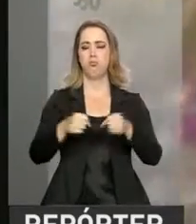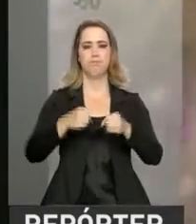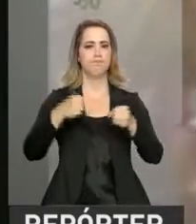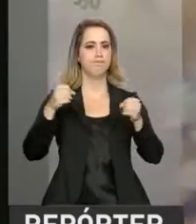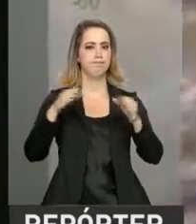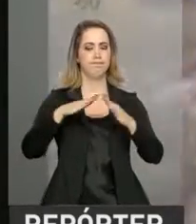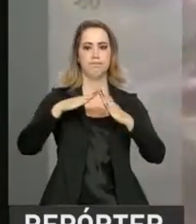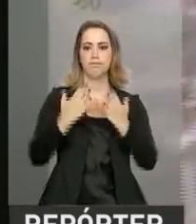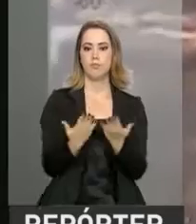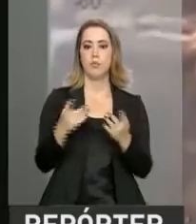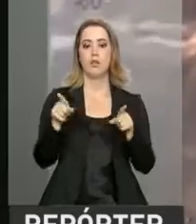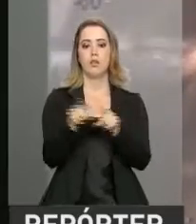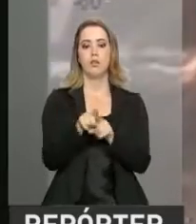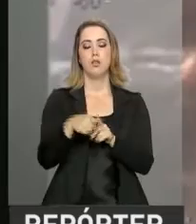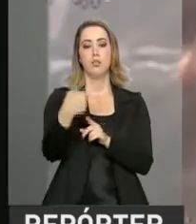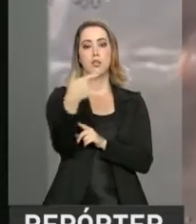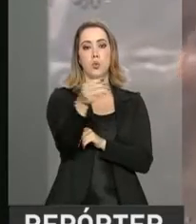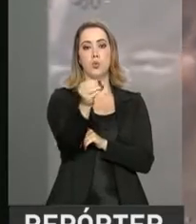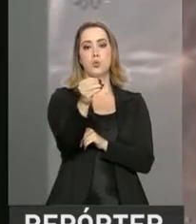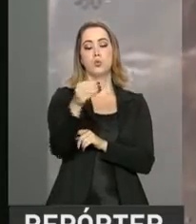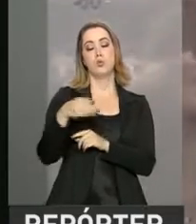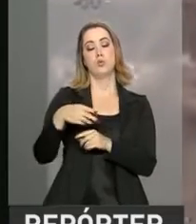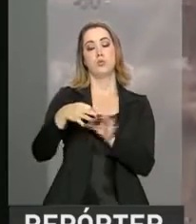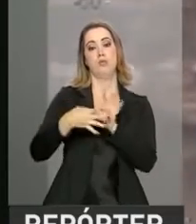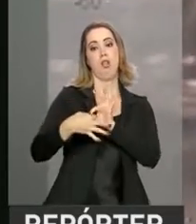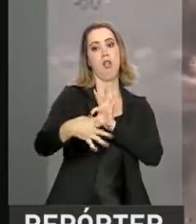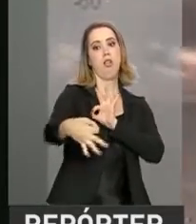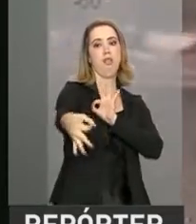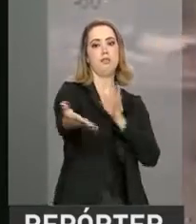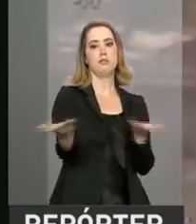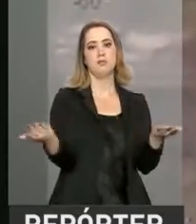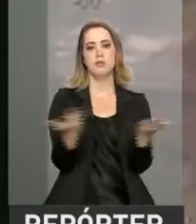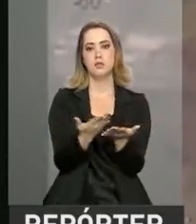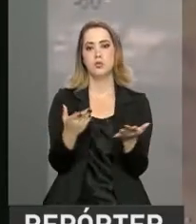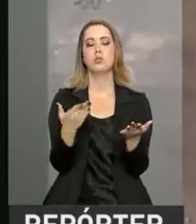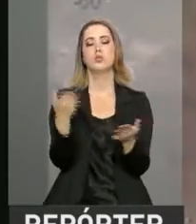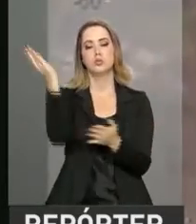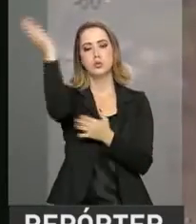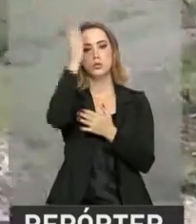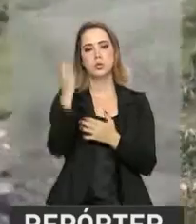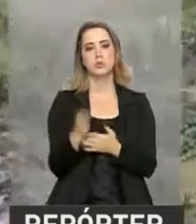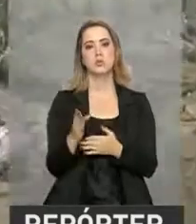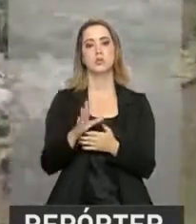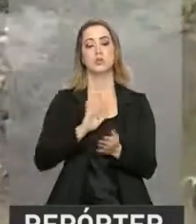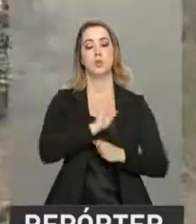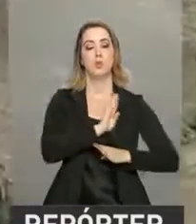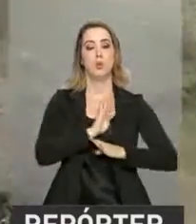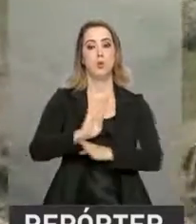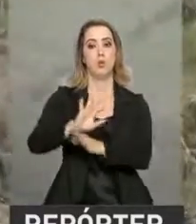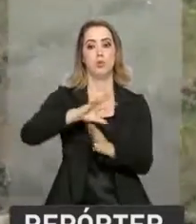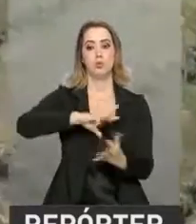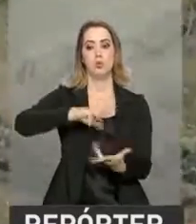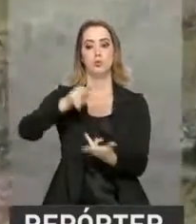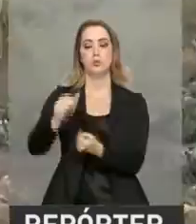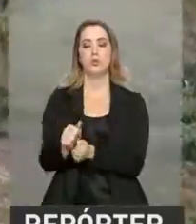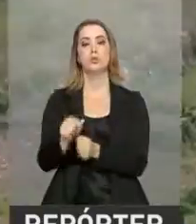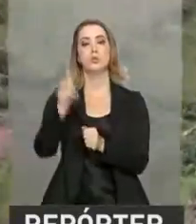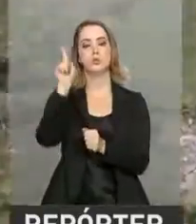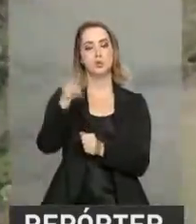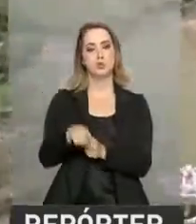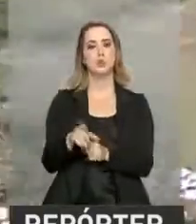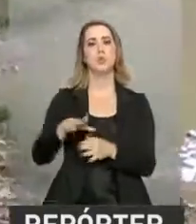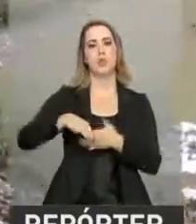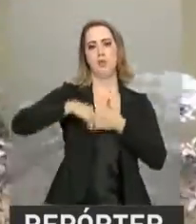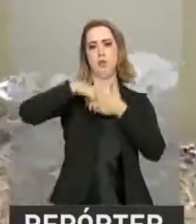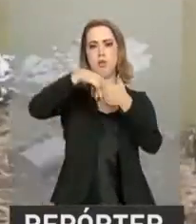quilômetros de carro da capital, onde fica a base do Brasil atualmente. A operação internacional é liderada pelo Brasil e tem o